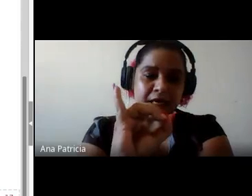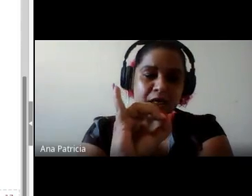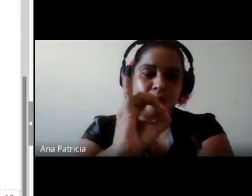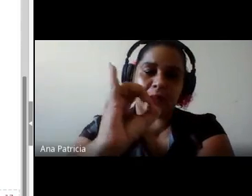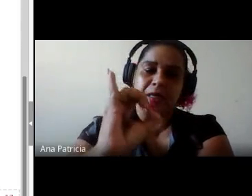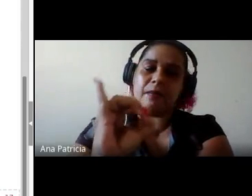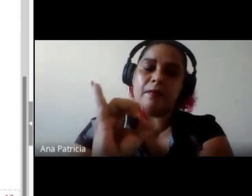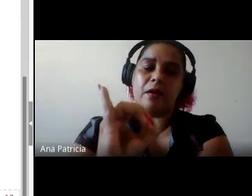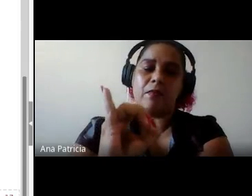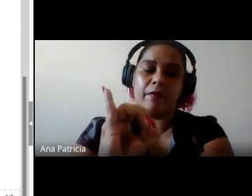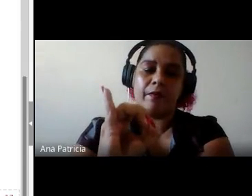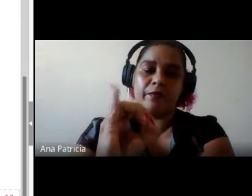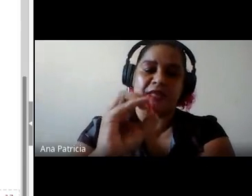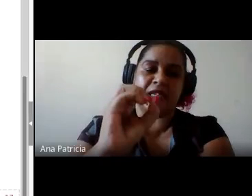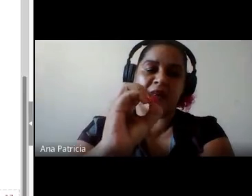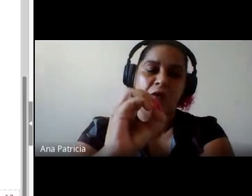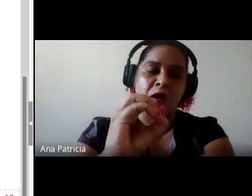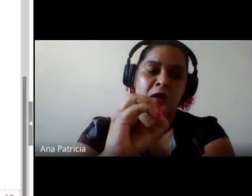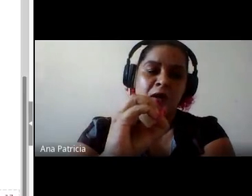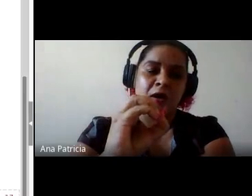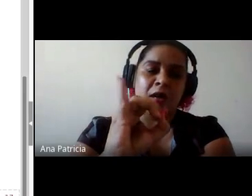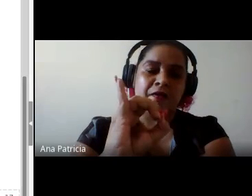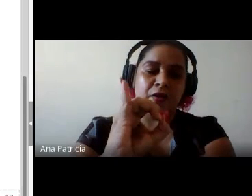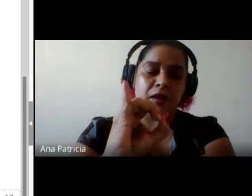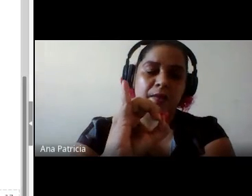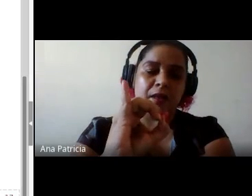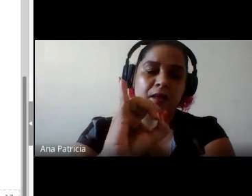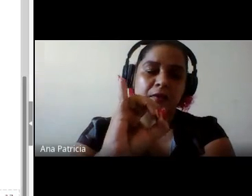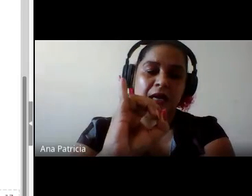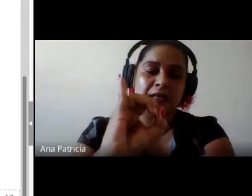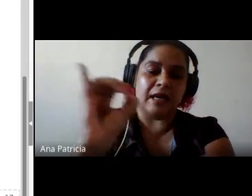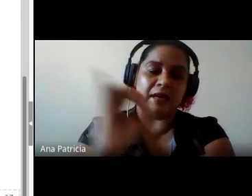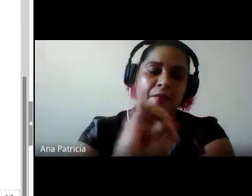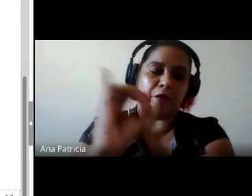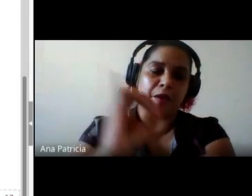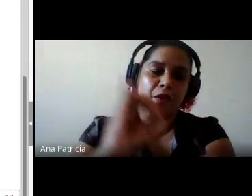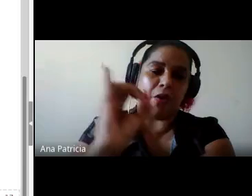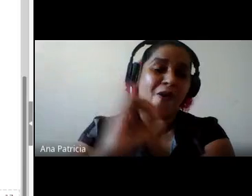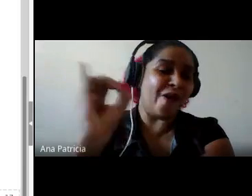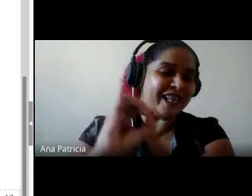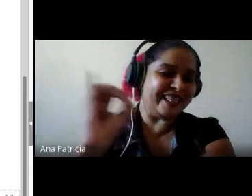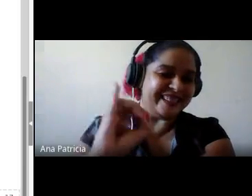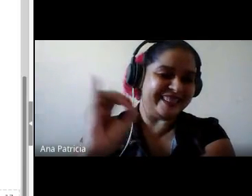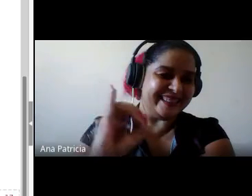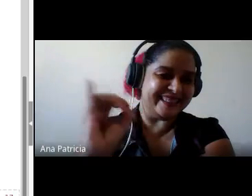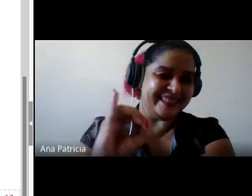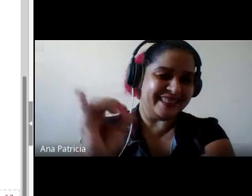I juntas na mesma mão, ó. Faz a letra O, levanta o dedo mindinho, a letra I, movimento, ó. Oi.